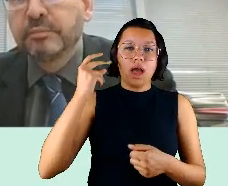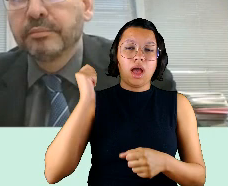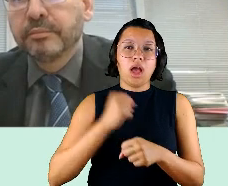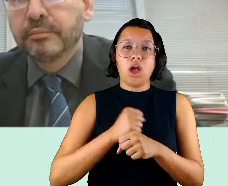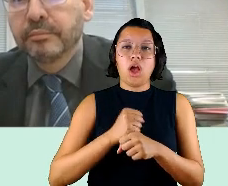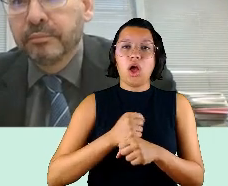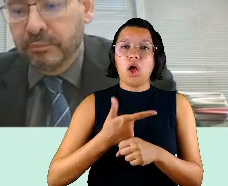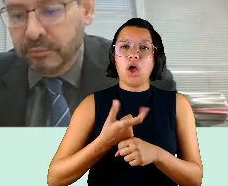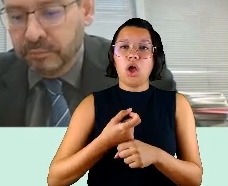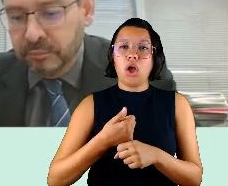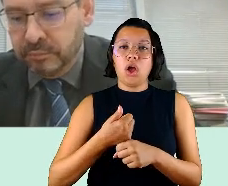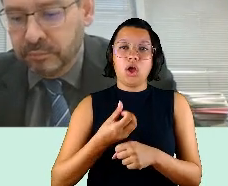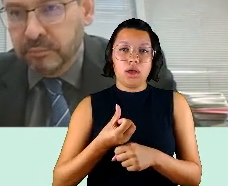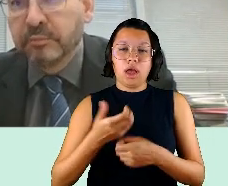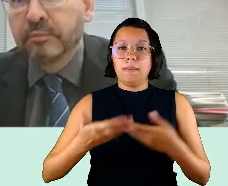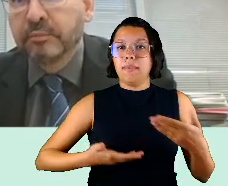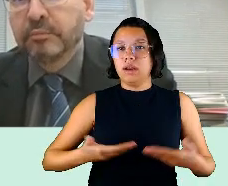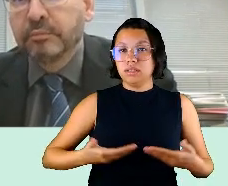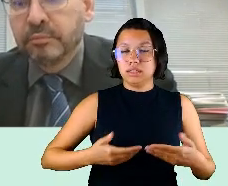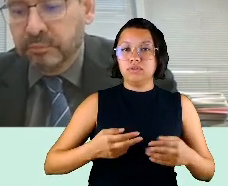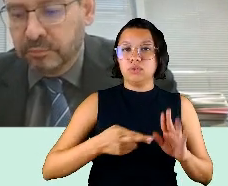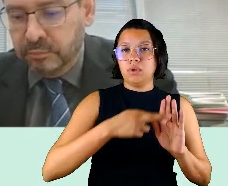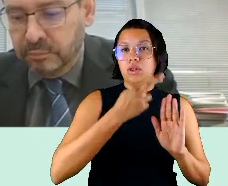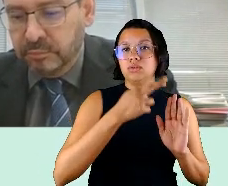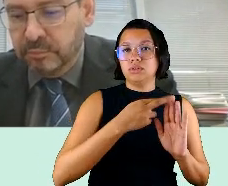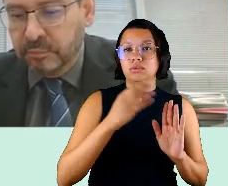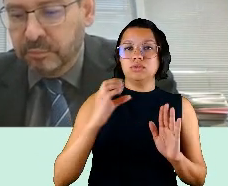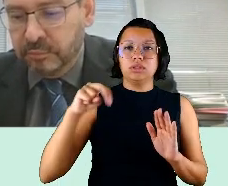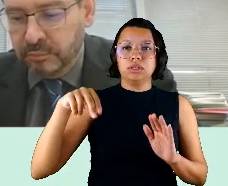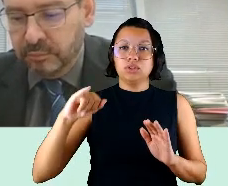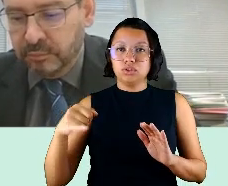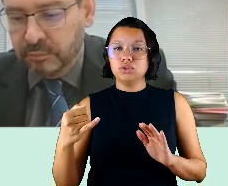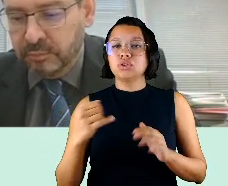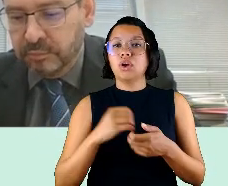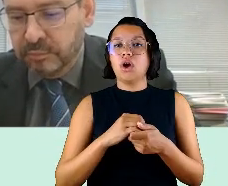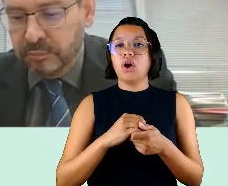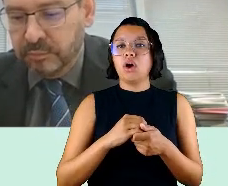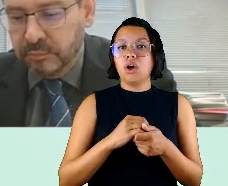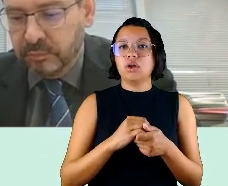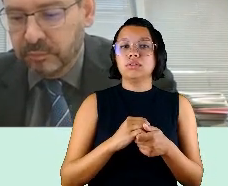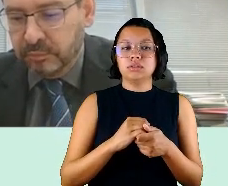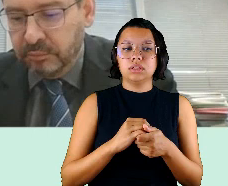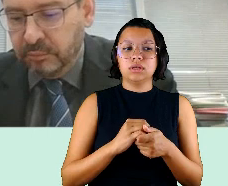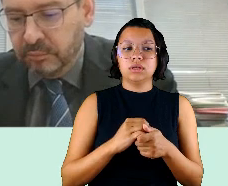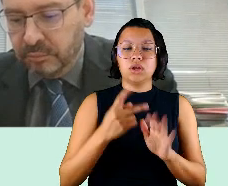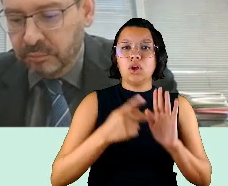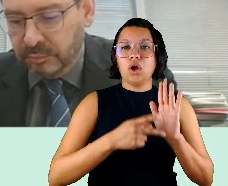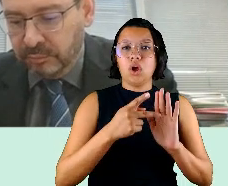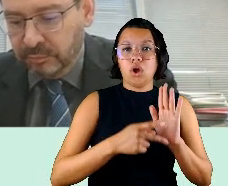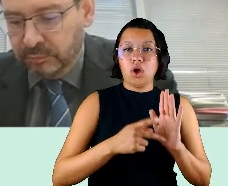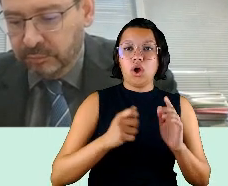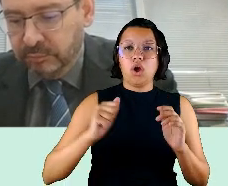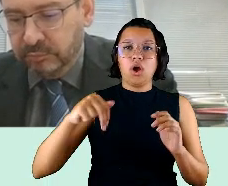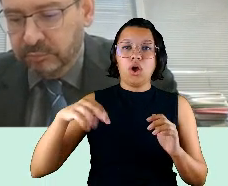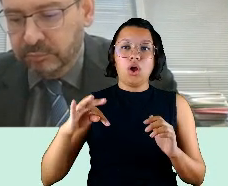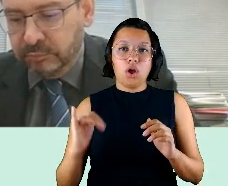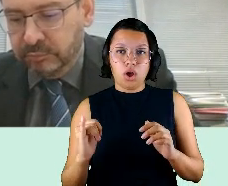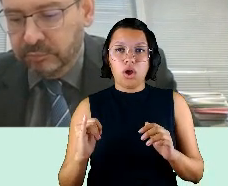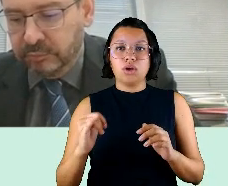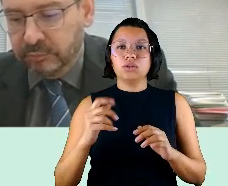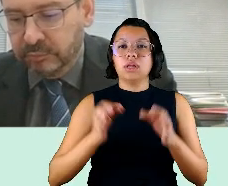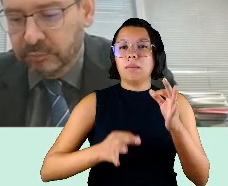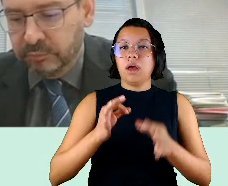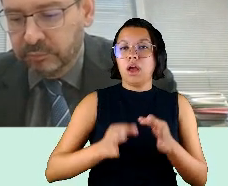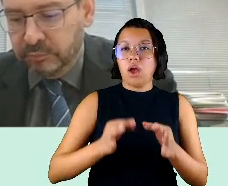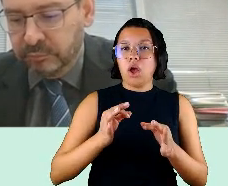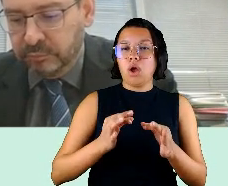2016 para servidores, por resolução do CNJ, e o anteprojeto da Lei Orgânica da Magistratura, que foi